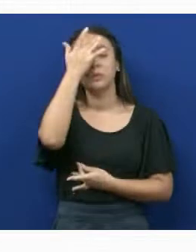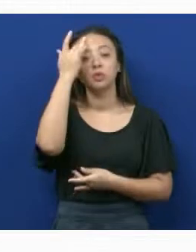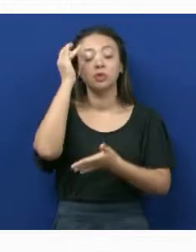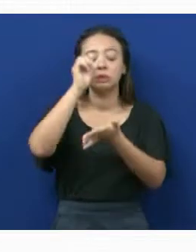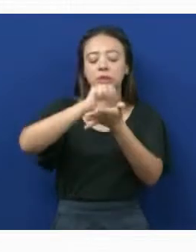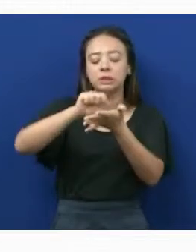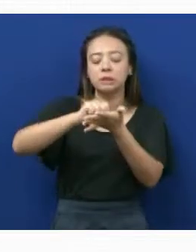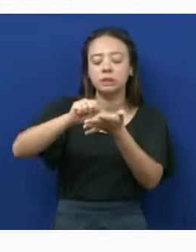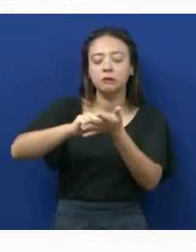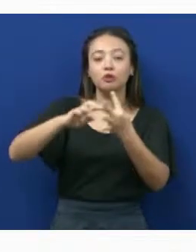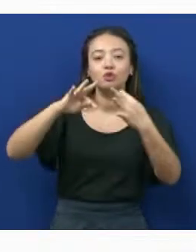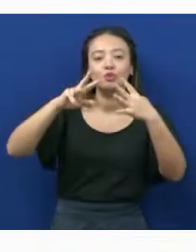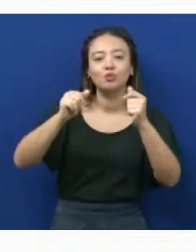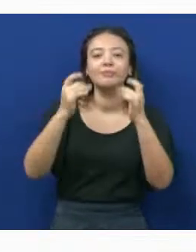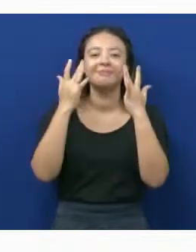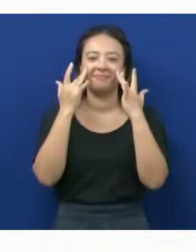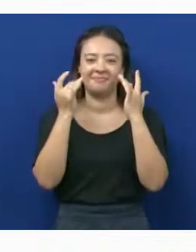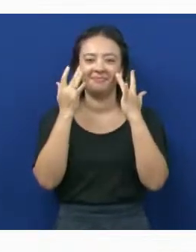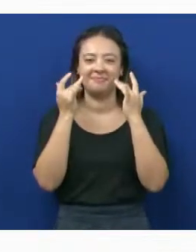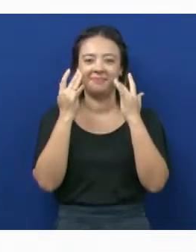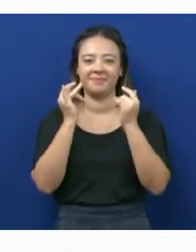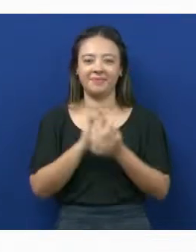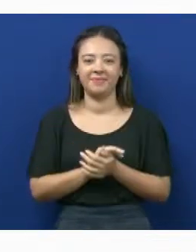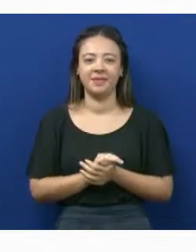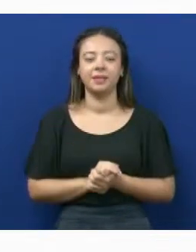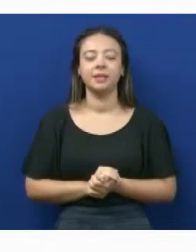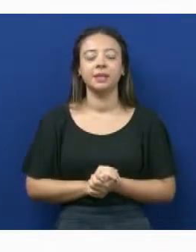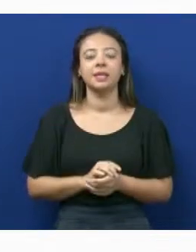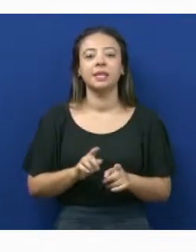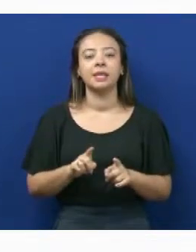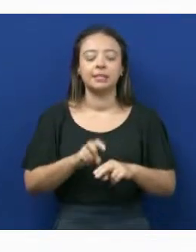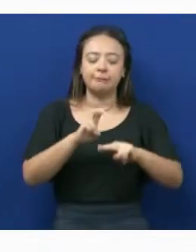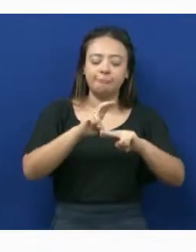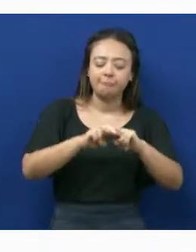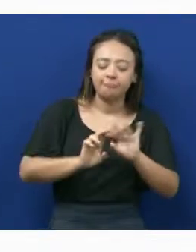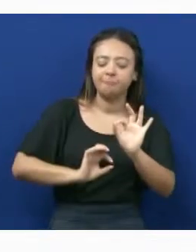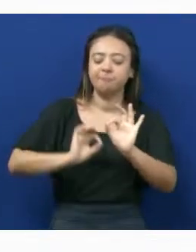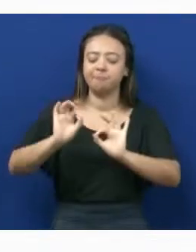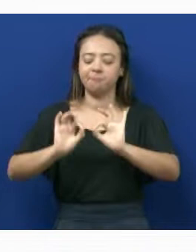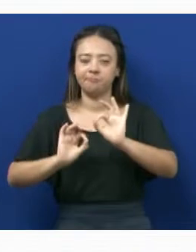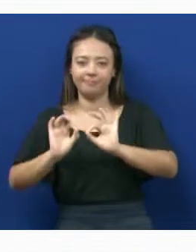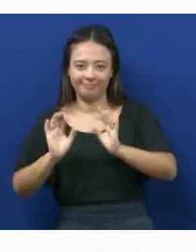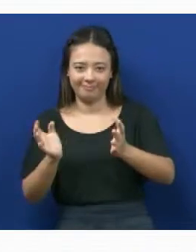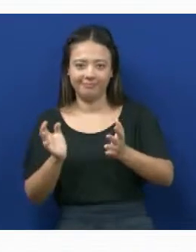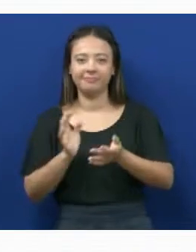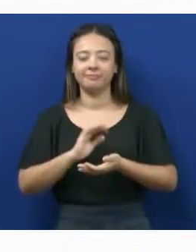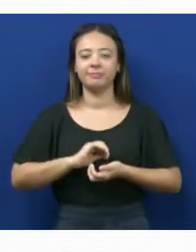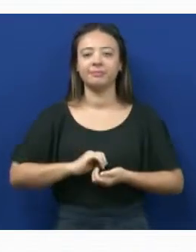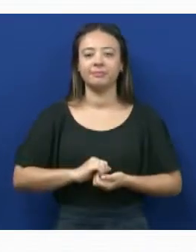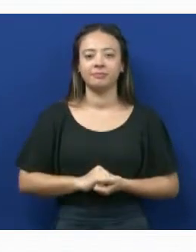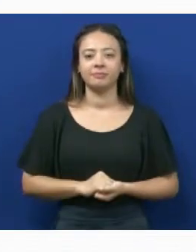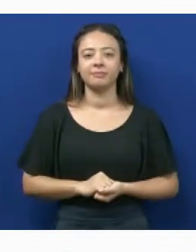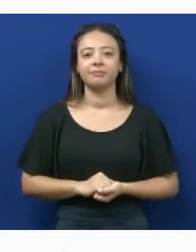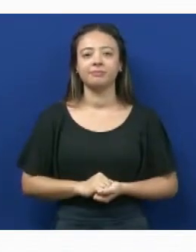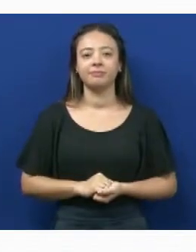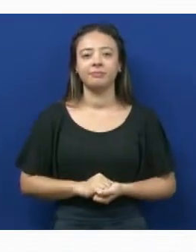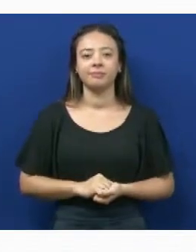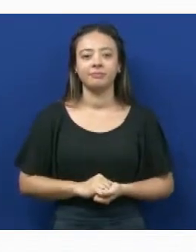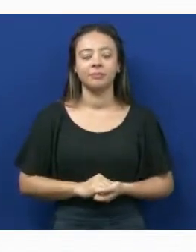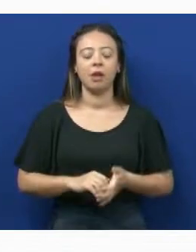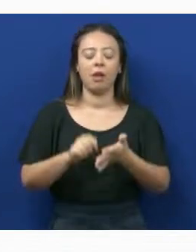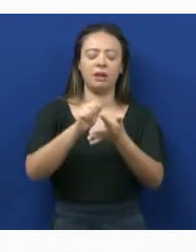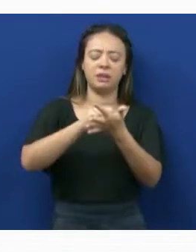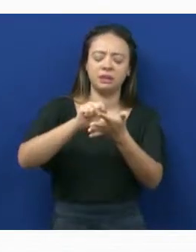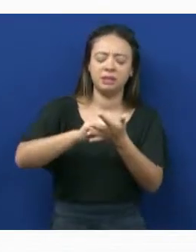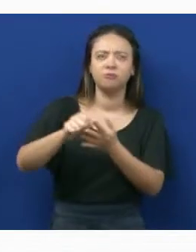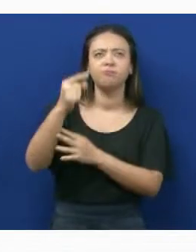escreve a peça de teatro. Tá? Ele auxilia, ele senta, igual aquela figura que nós temos ali, ele senta,